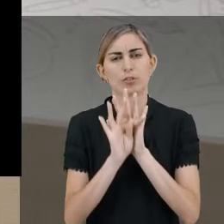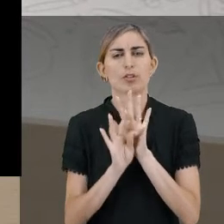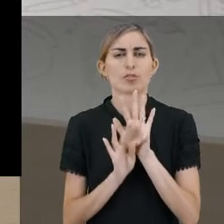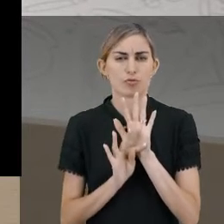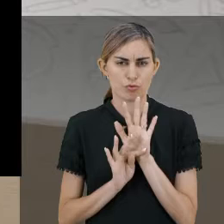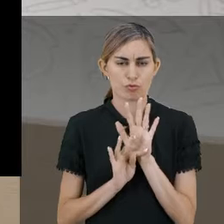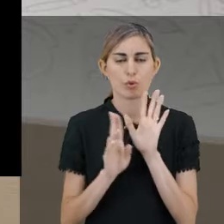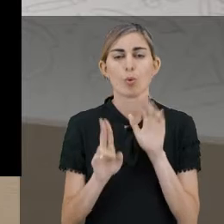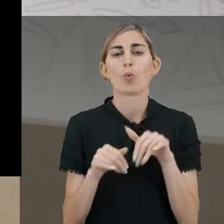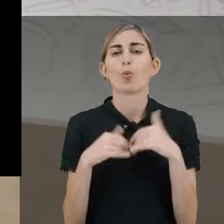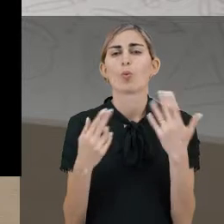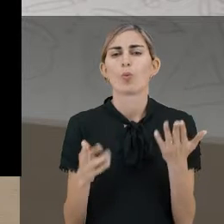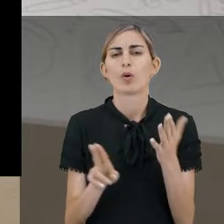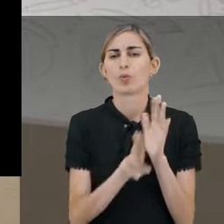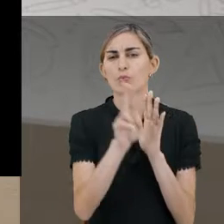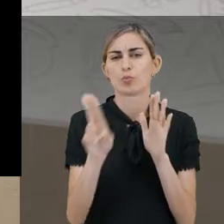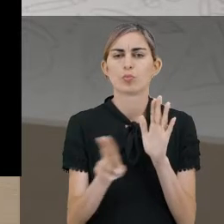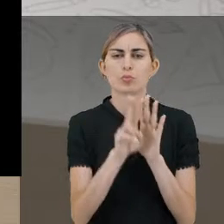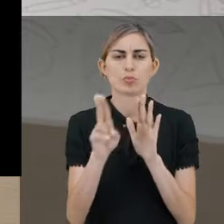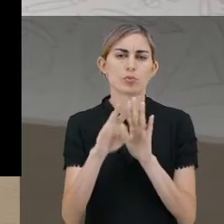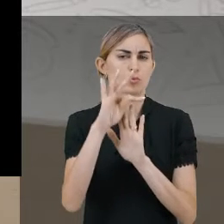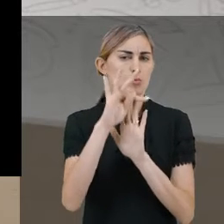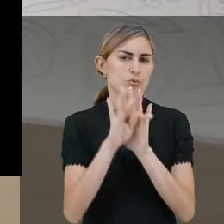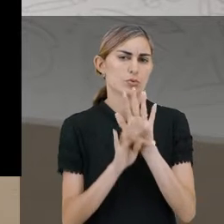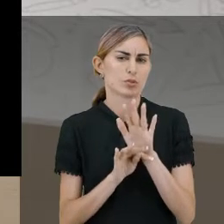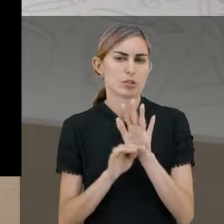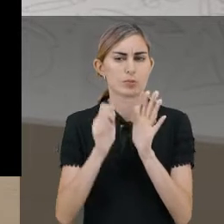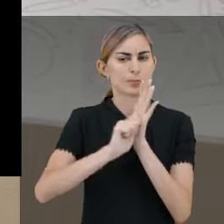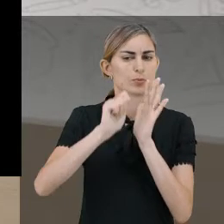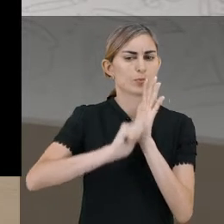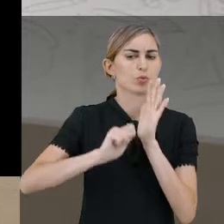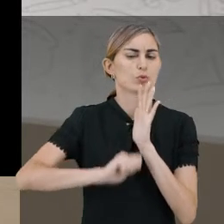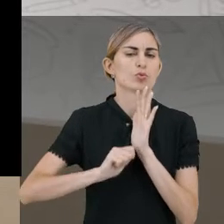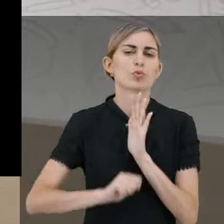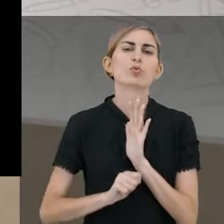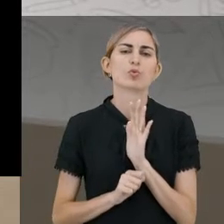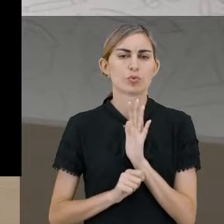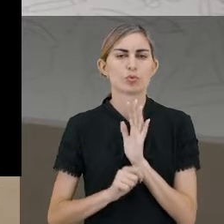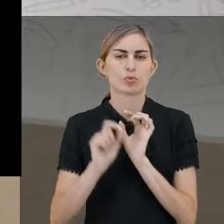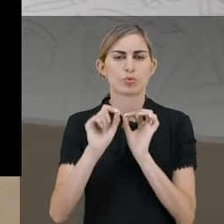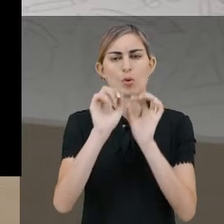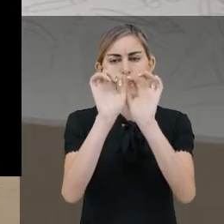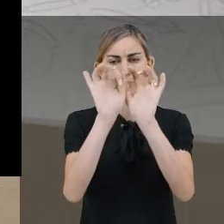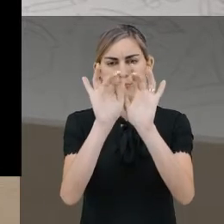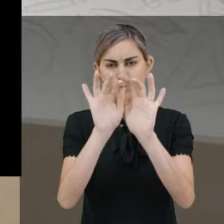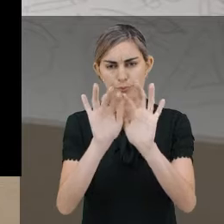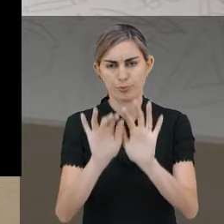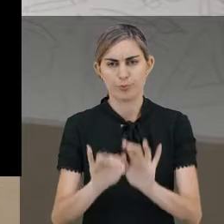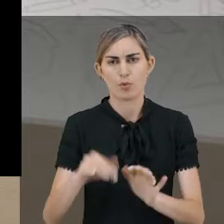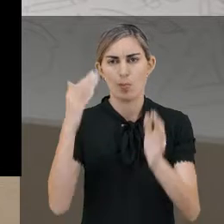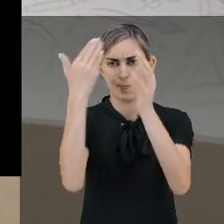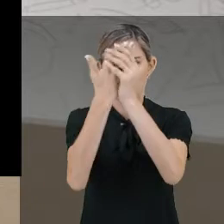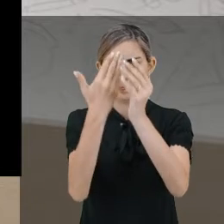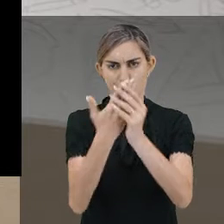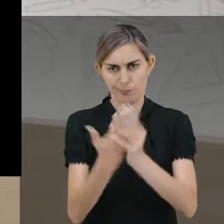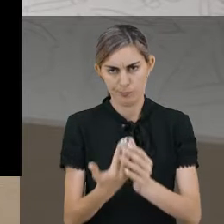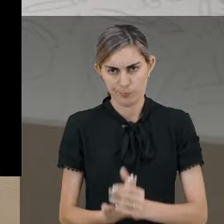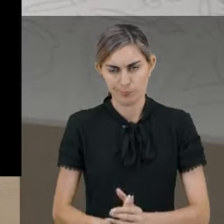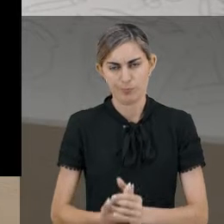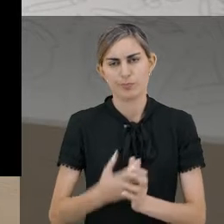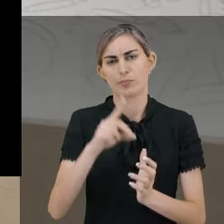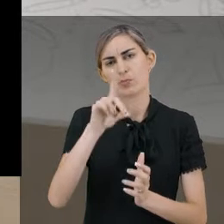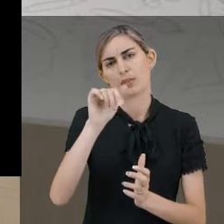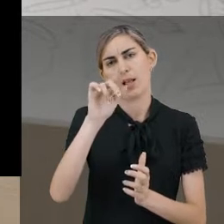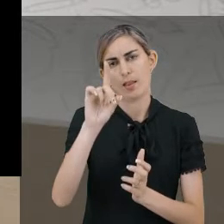textual no qual será utilizada para executar os nossos scripts, que são os scripts do banco de dados que